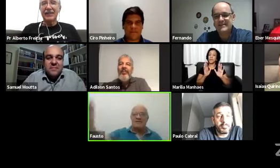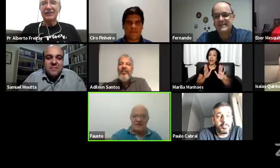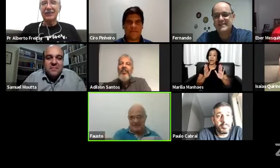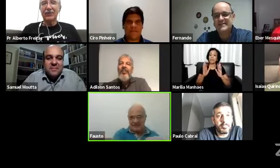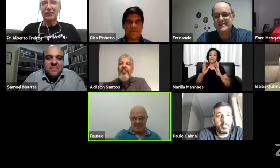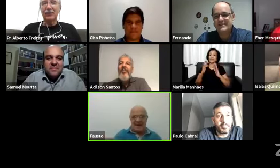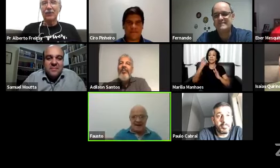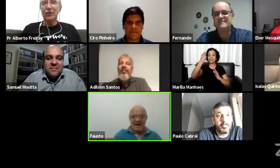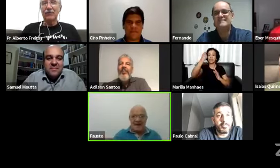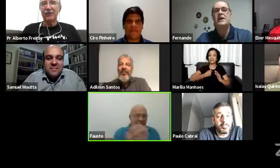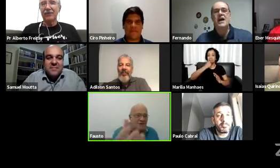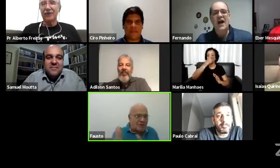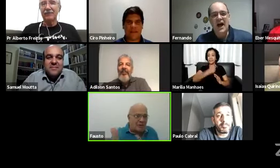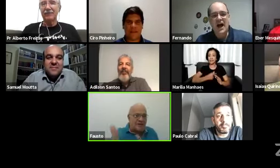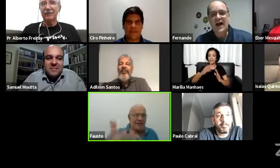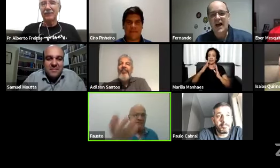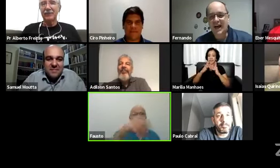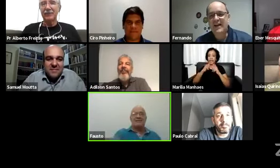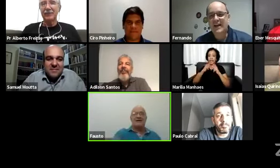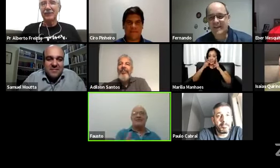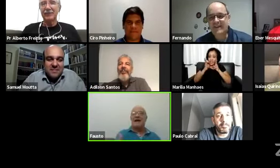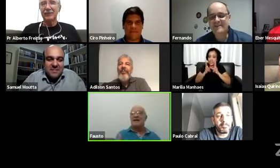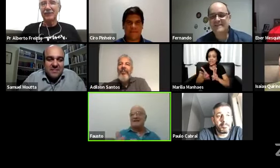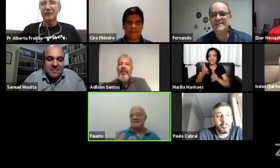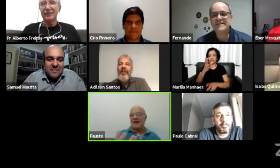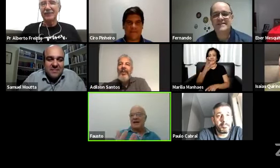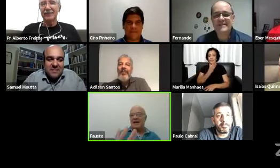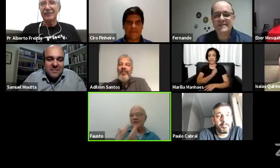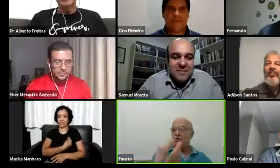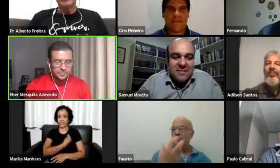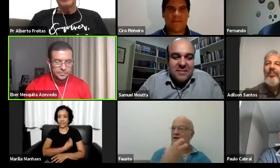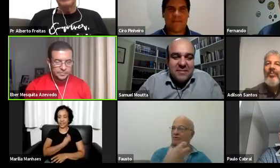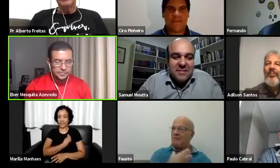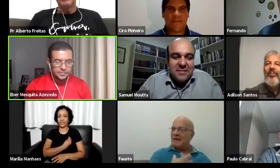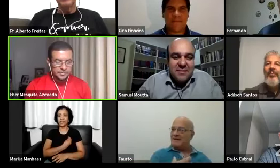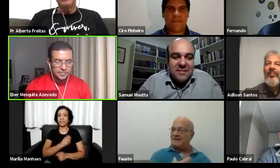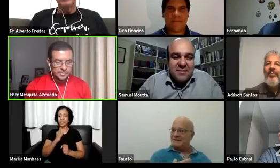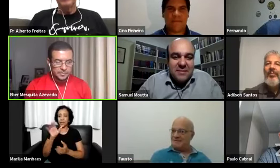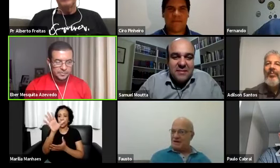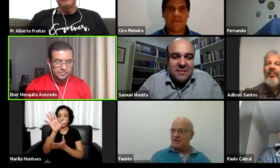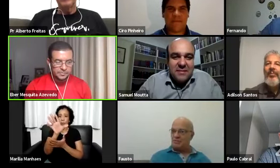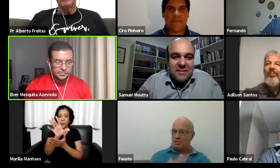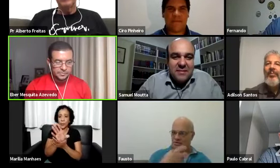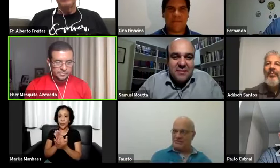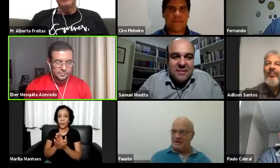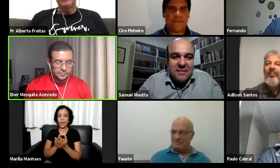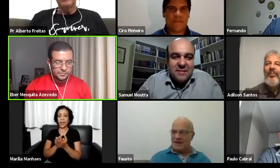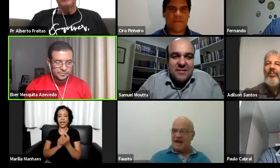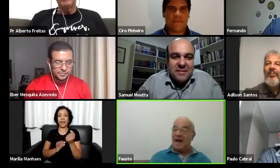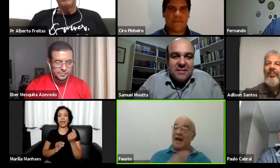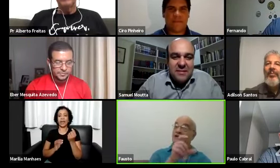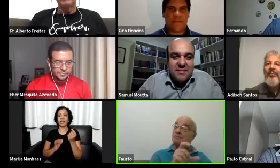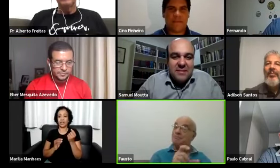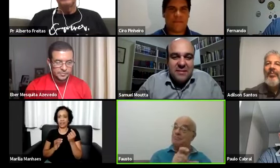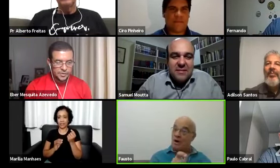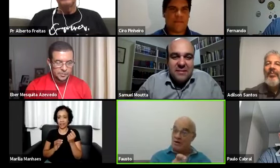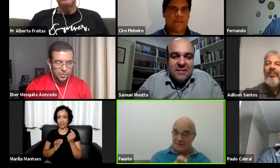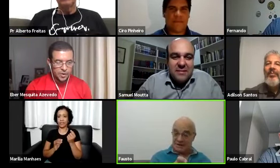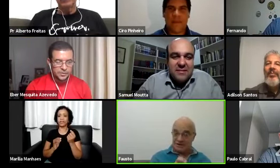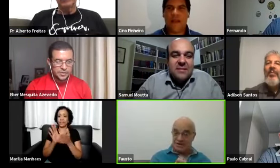continua viva. E agora você pode repetir a mesma frase, tomando-a para si mesmo, ou si mesma: